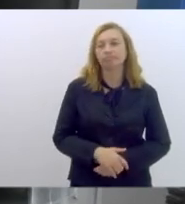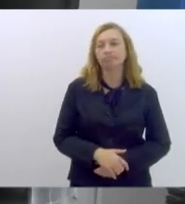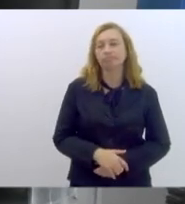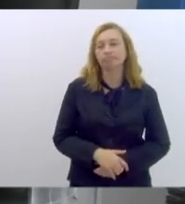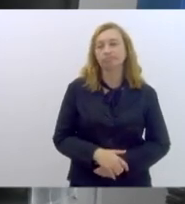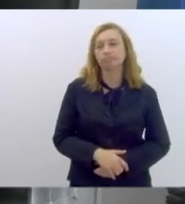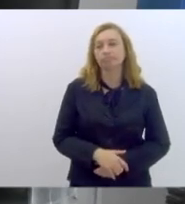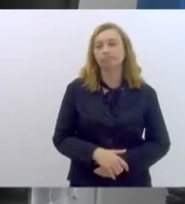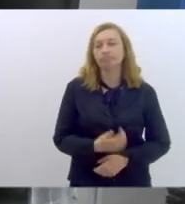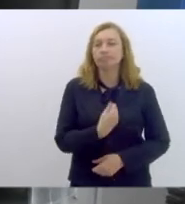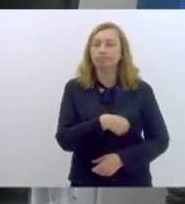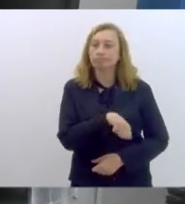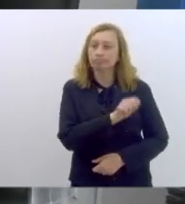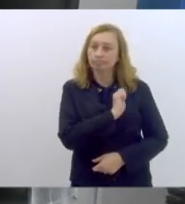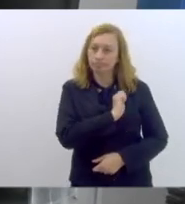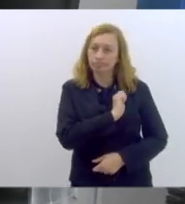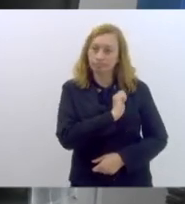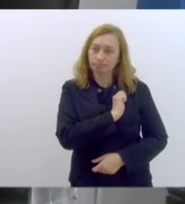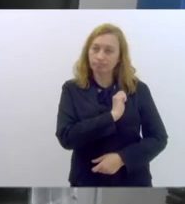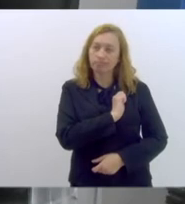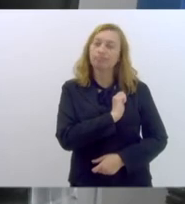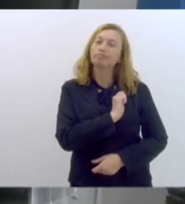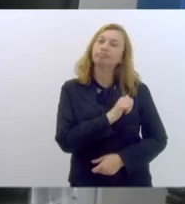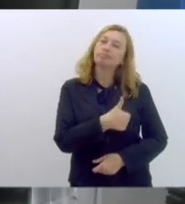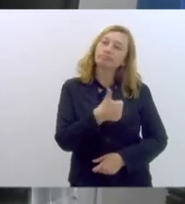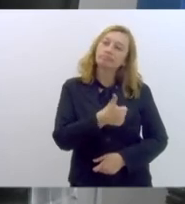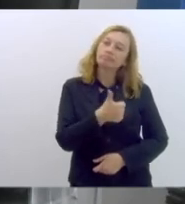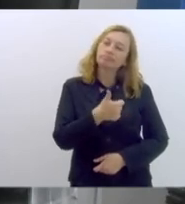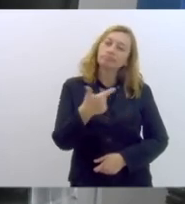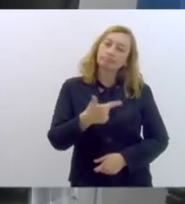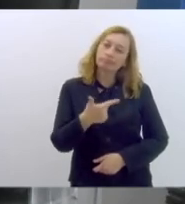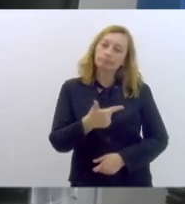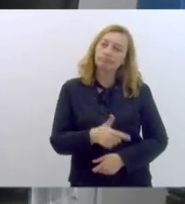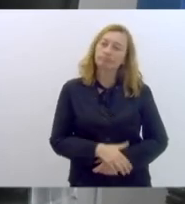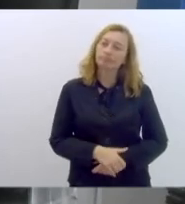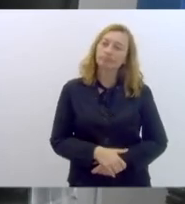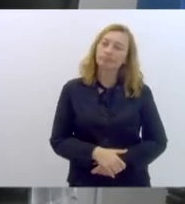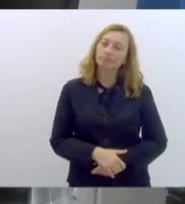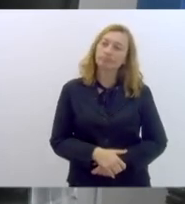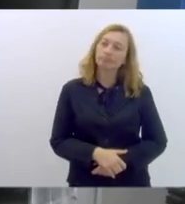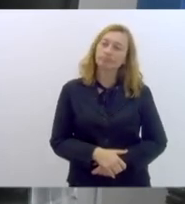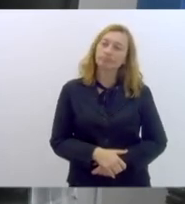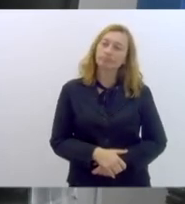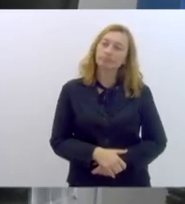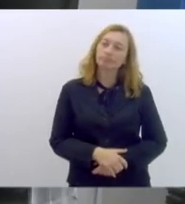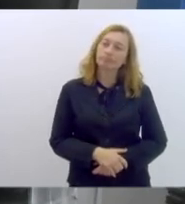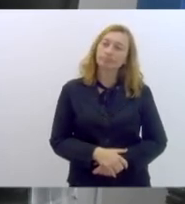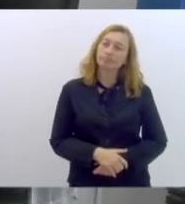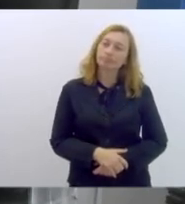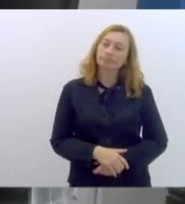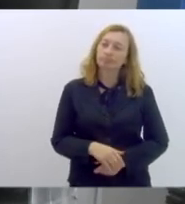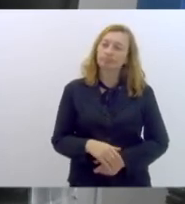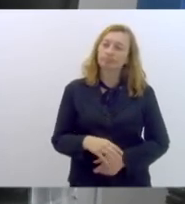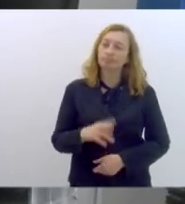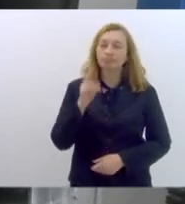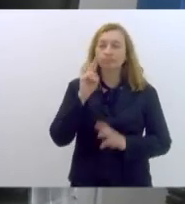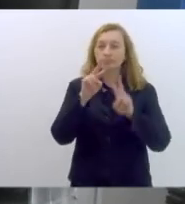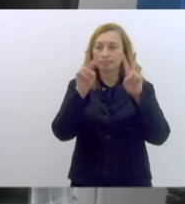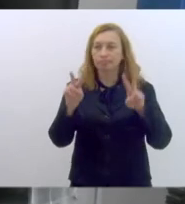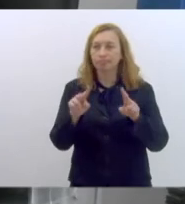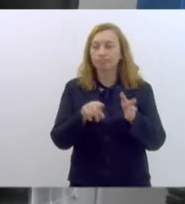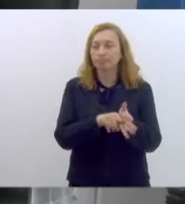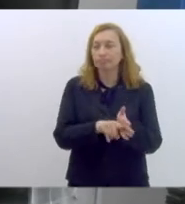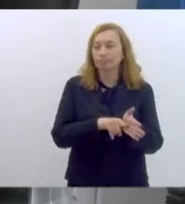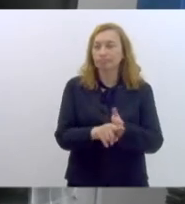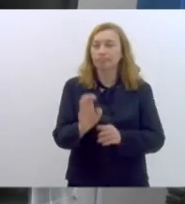o regime, tanto o primeiro quanto o segundo, tem única e exclusivamente uma visão fiscalista